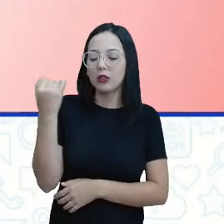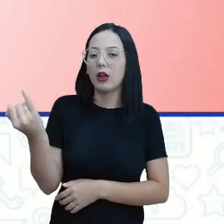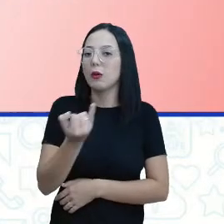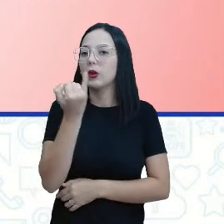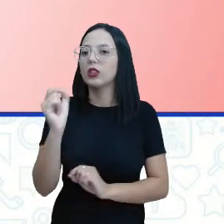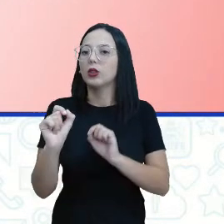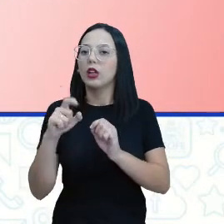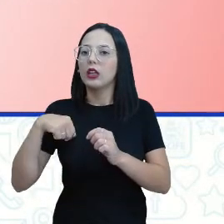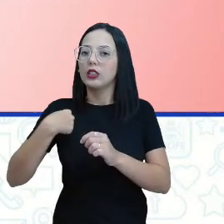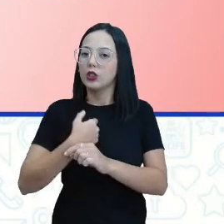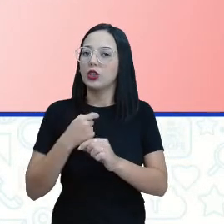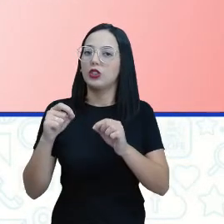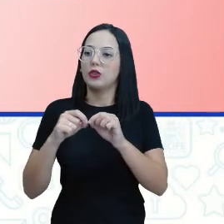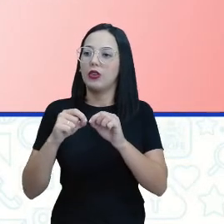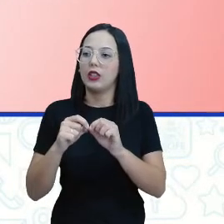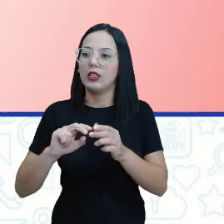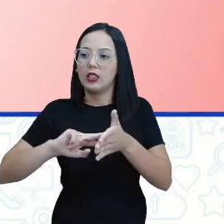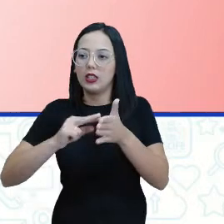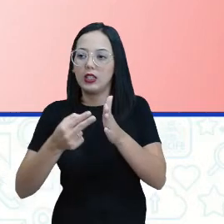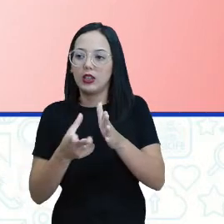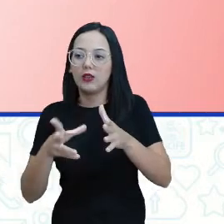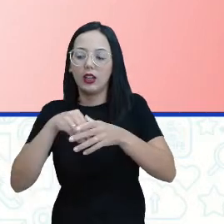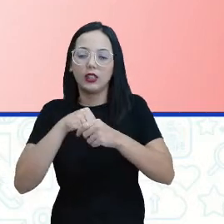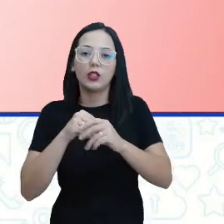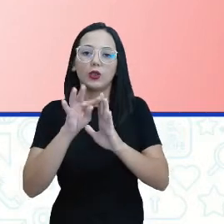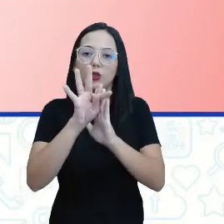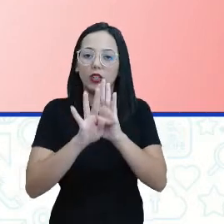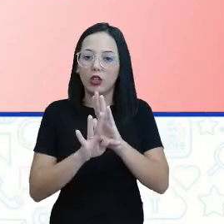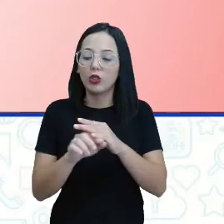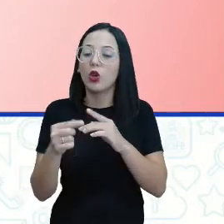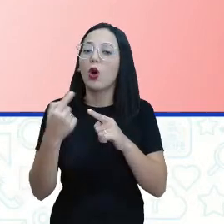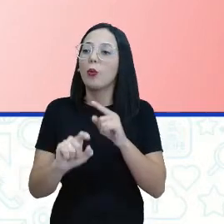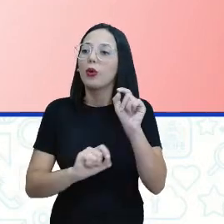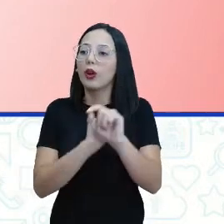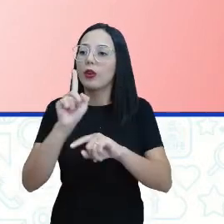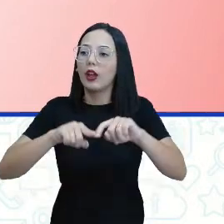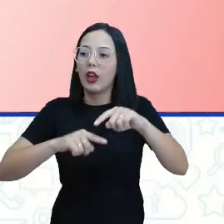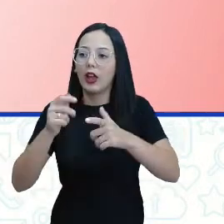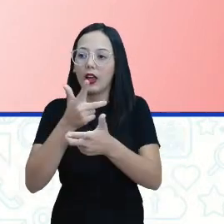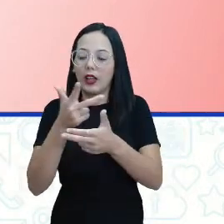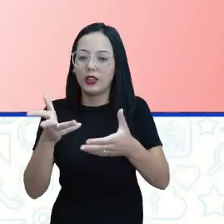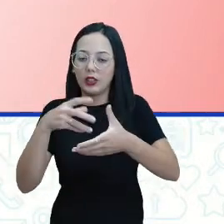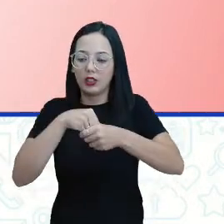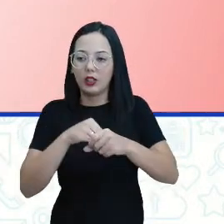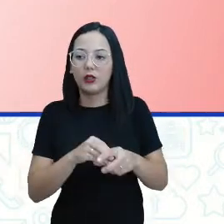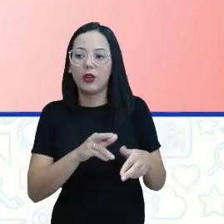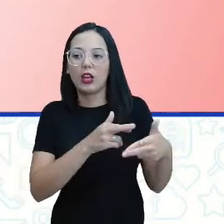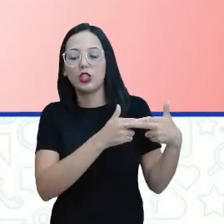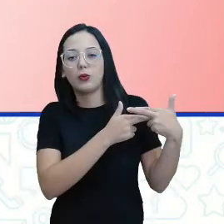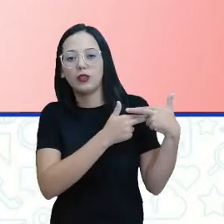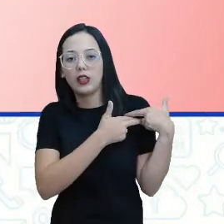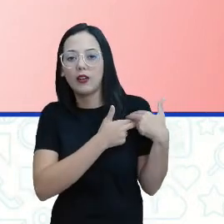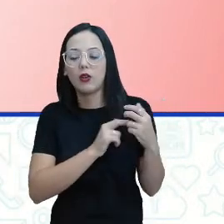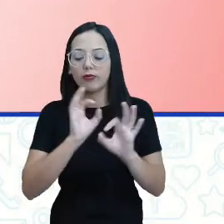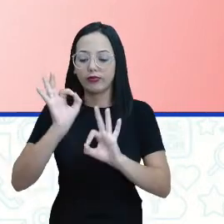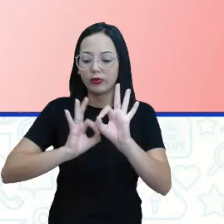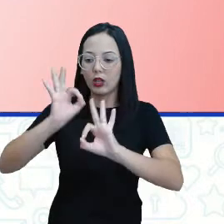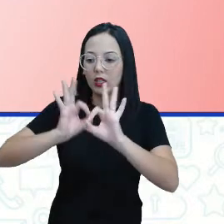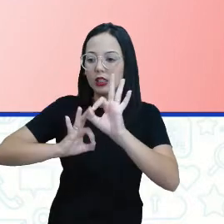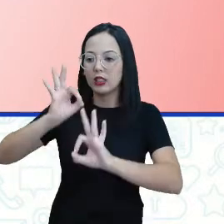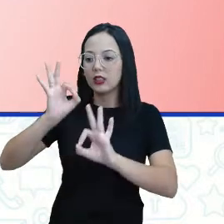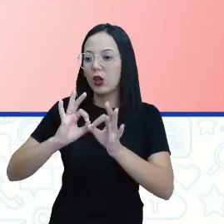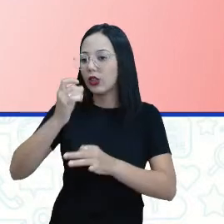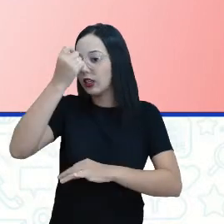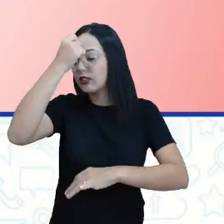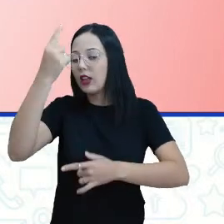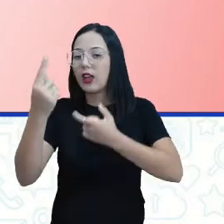na construção de sentidos do texto, pois é um dos elementos responsáveis pela organização das